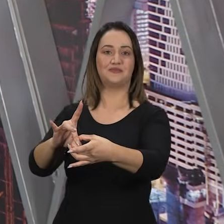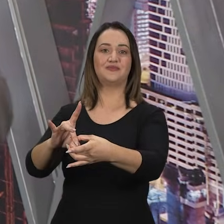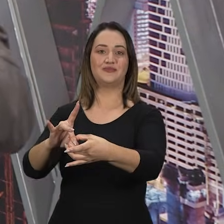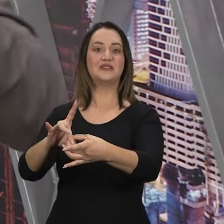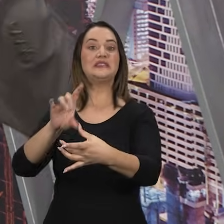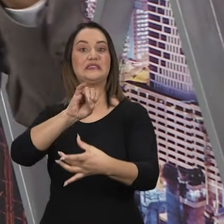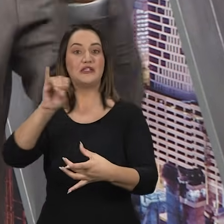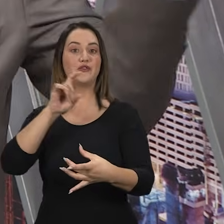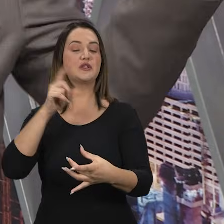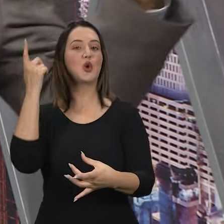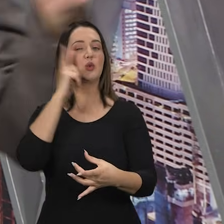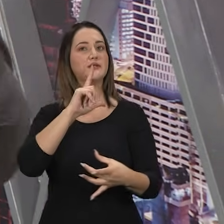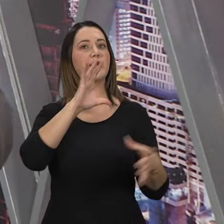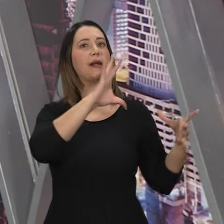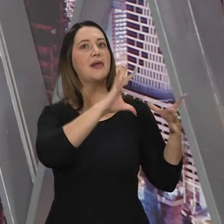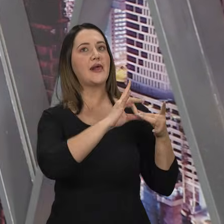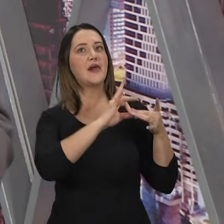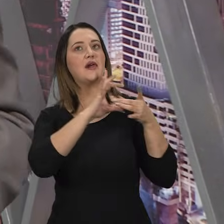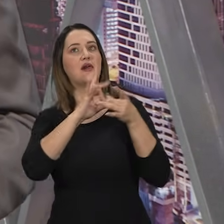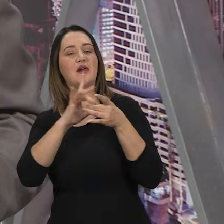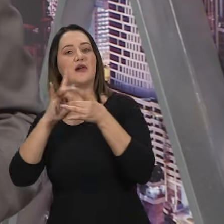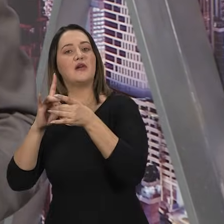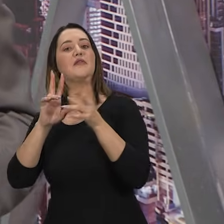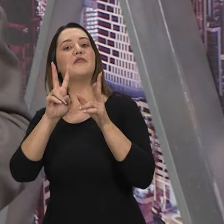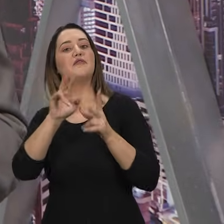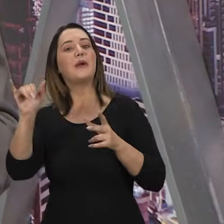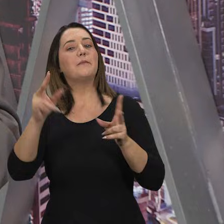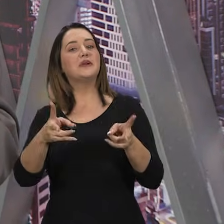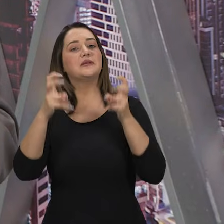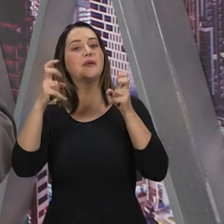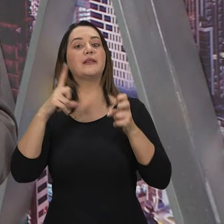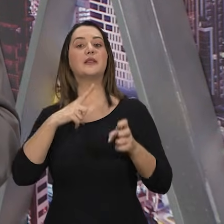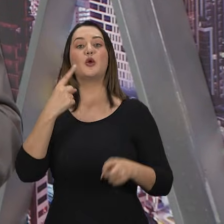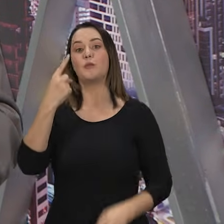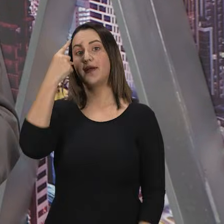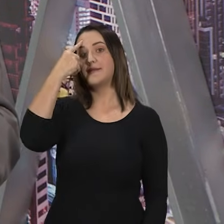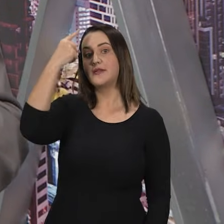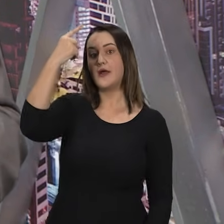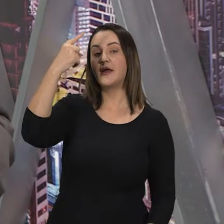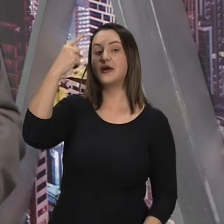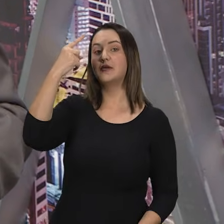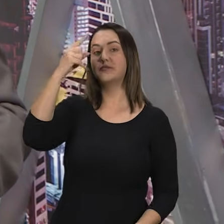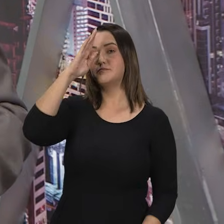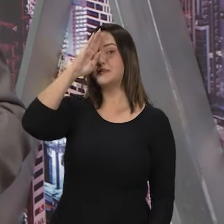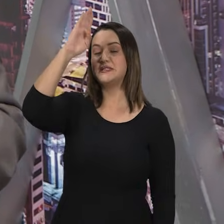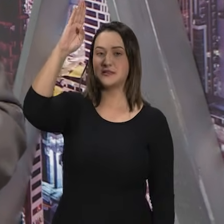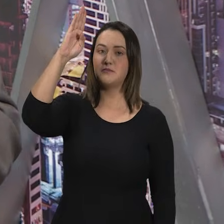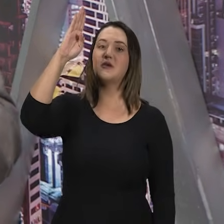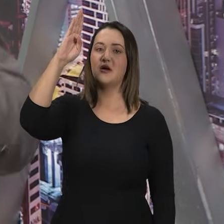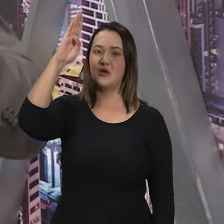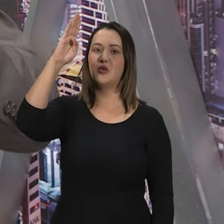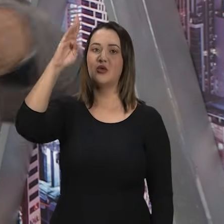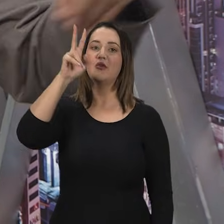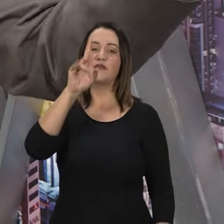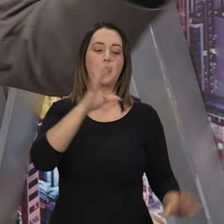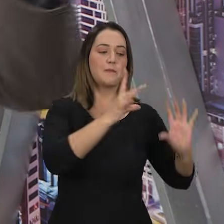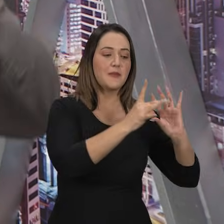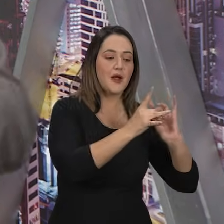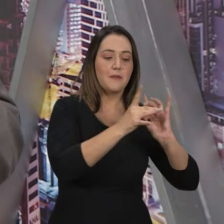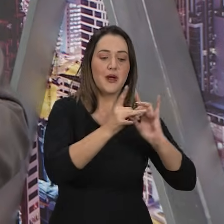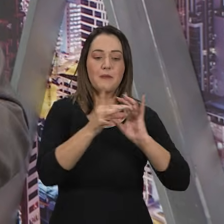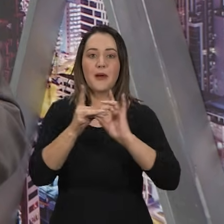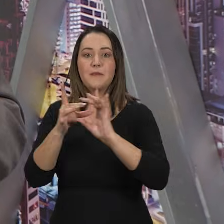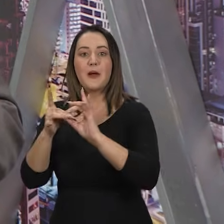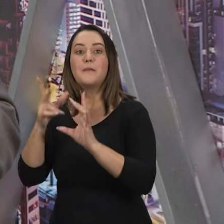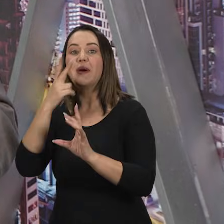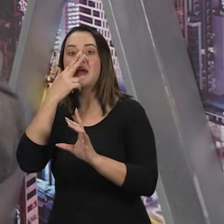corrente. E se você juntar todos eles, vai perceber que tem uma ideia central por trás de cada tema, conectando e